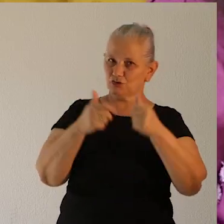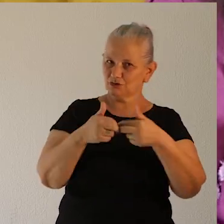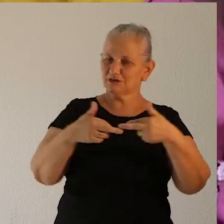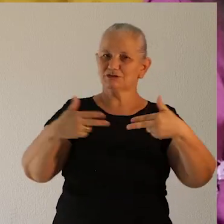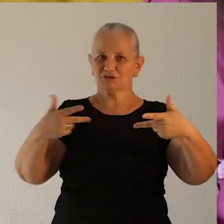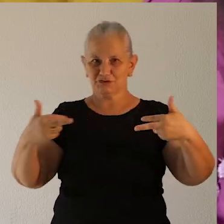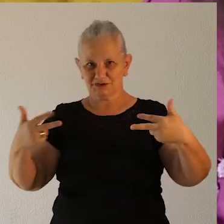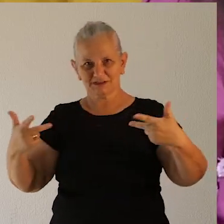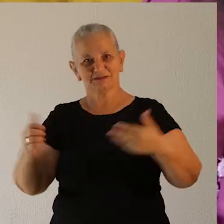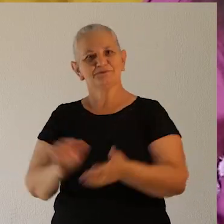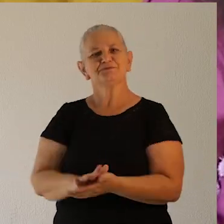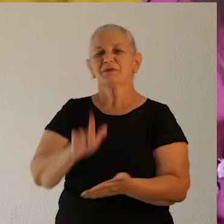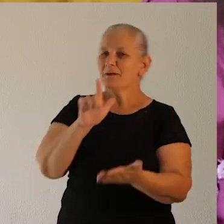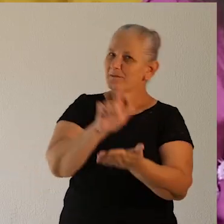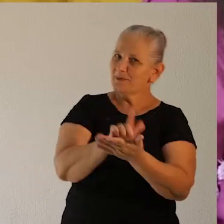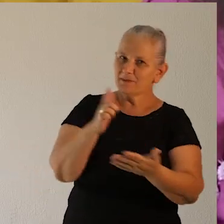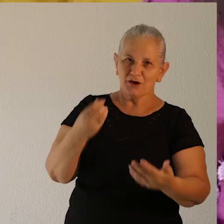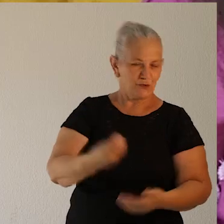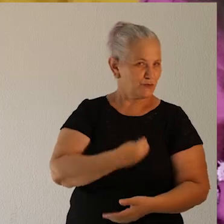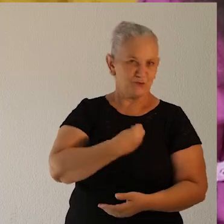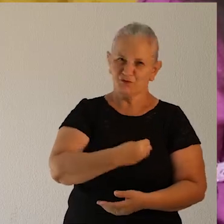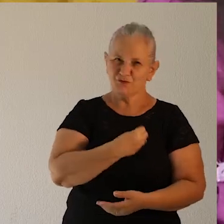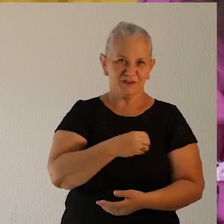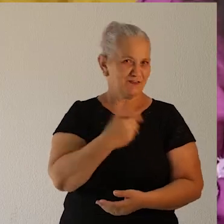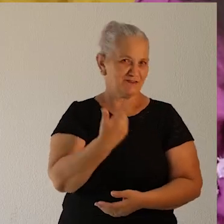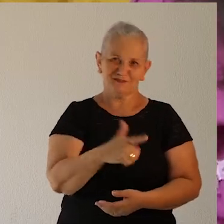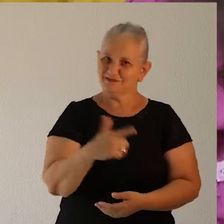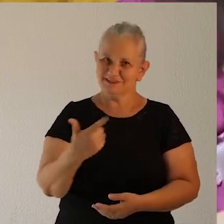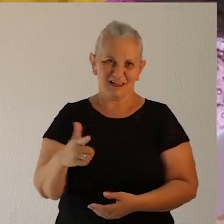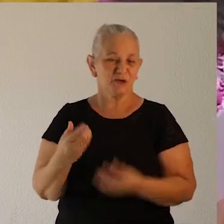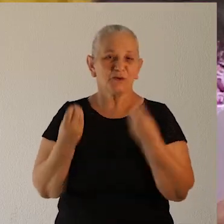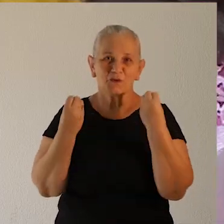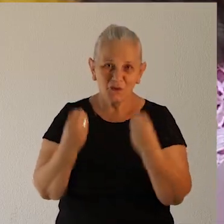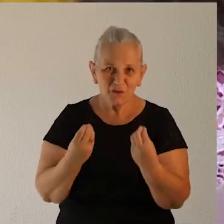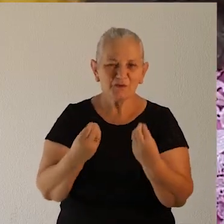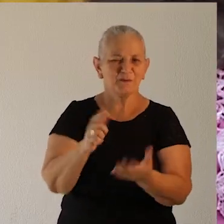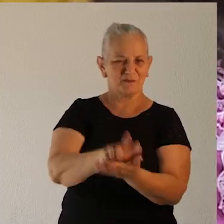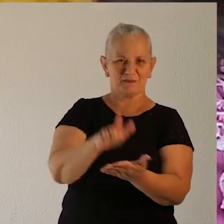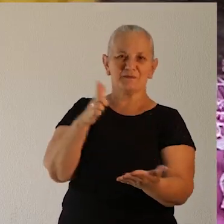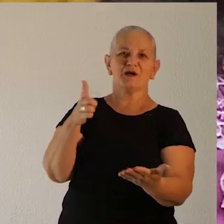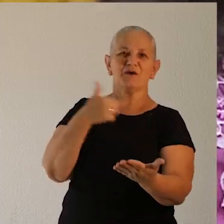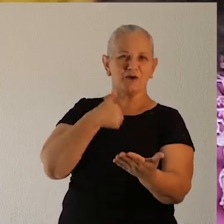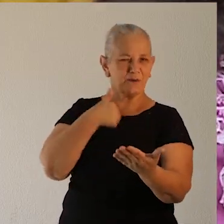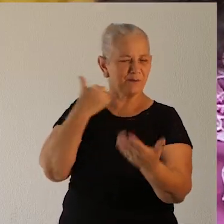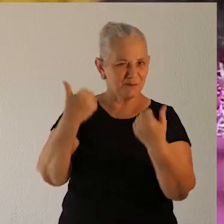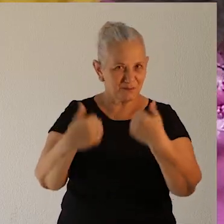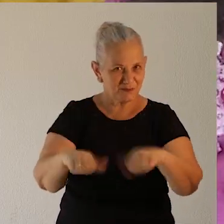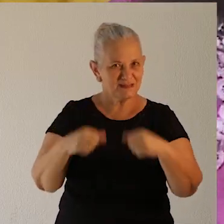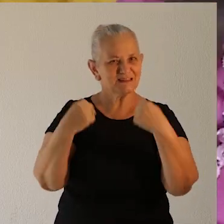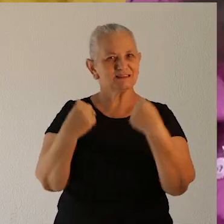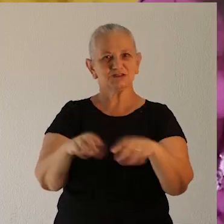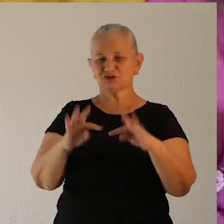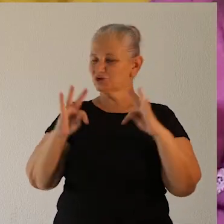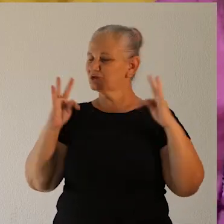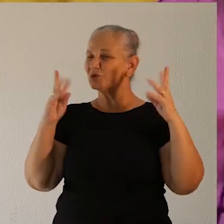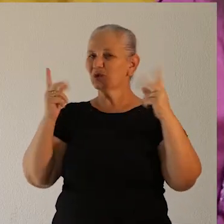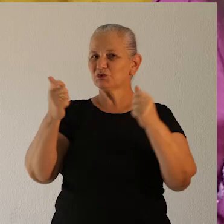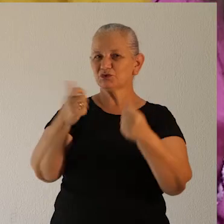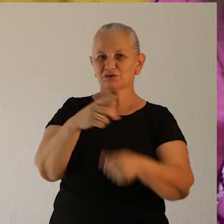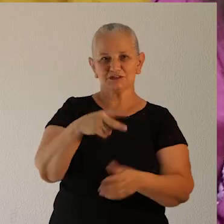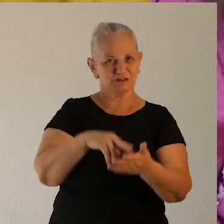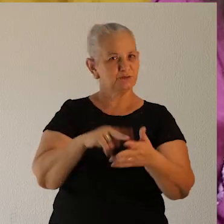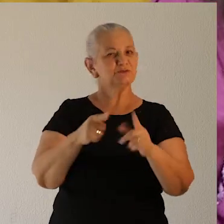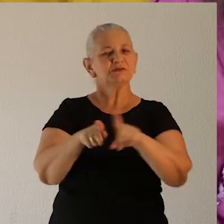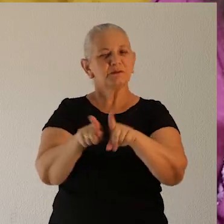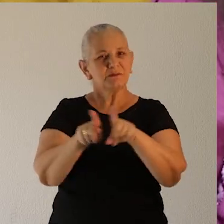todo tipo e eu não fico sem papel. Tem papel de todo tipo e eu não vivo sem papel. Tem papel de todo